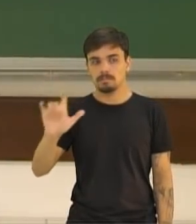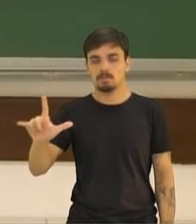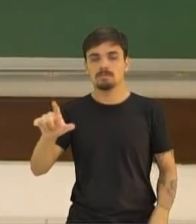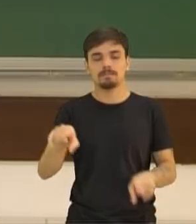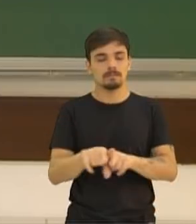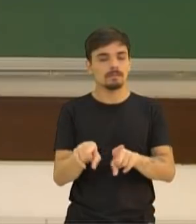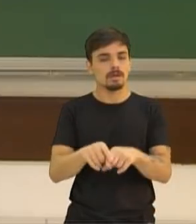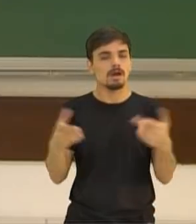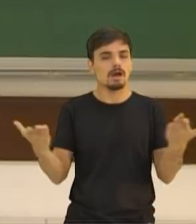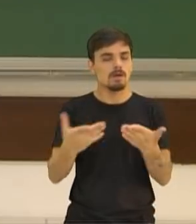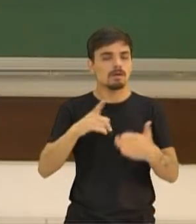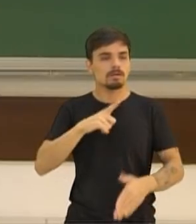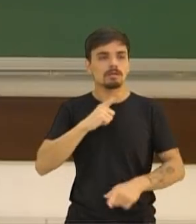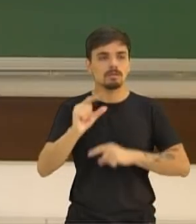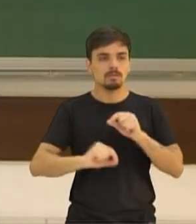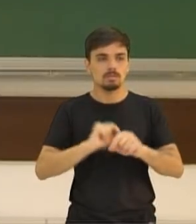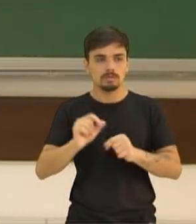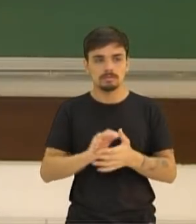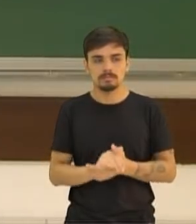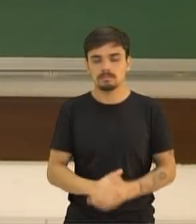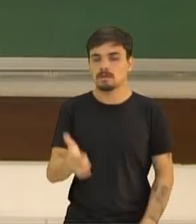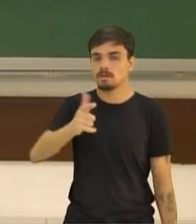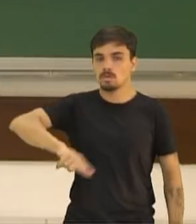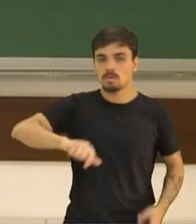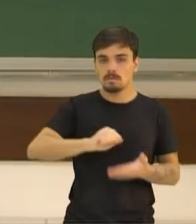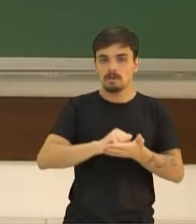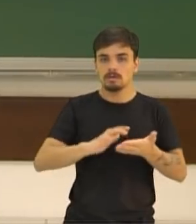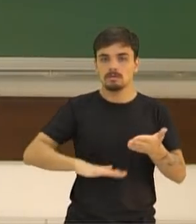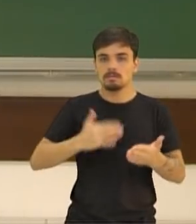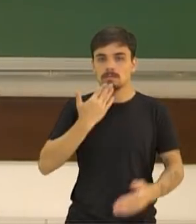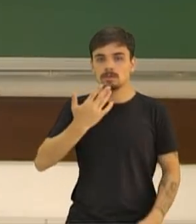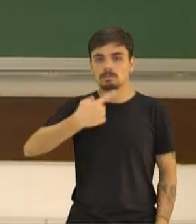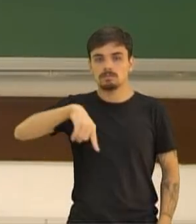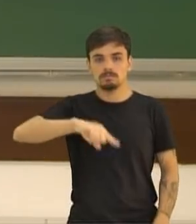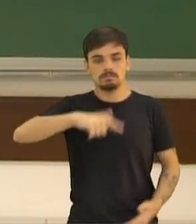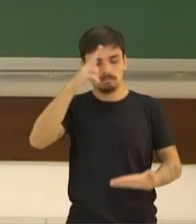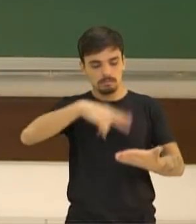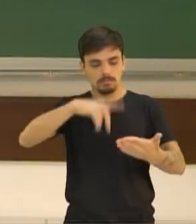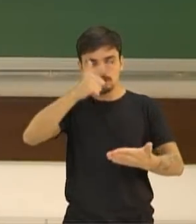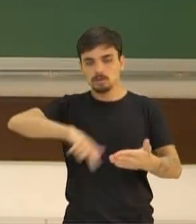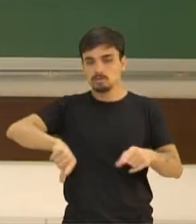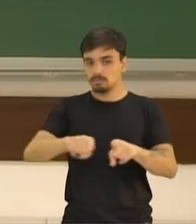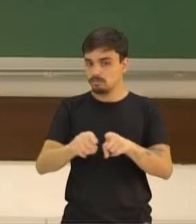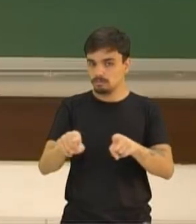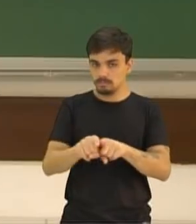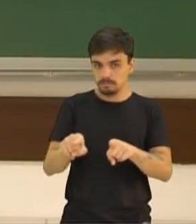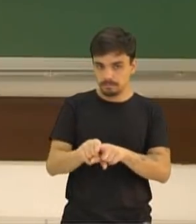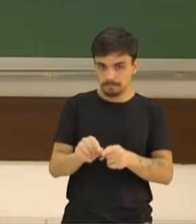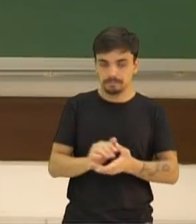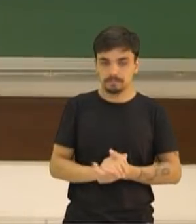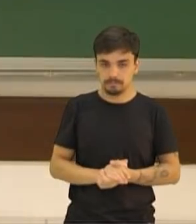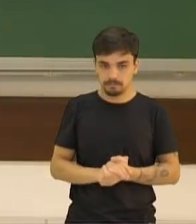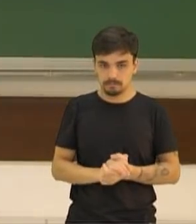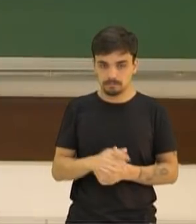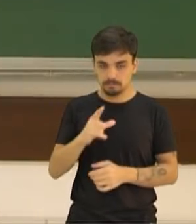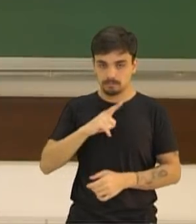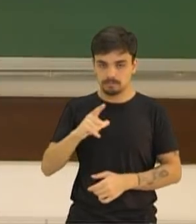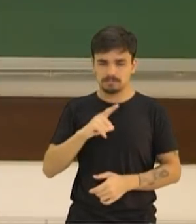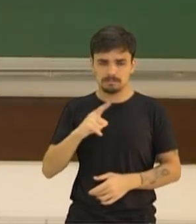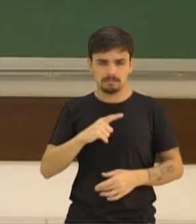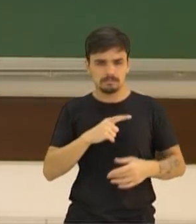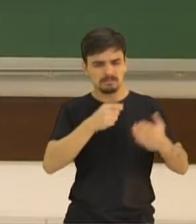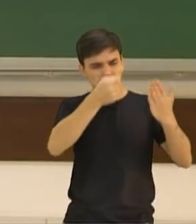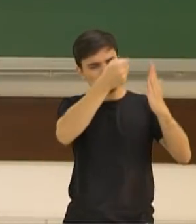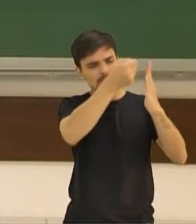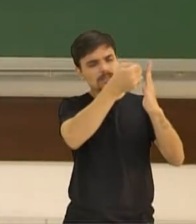E agora, nós temos mais uma atividade, eu vou pedir para vocês relerem ali a sinopse, né?